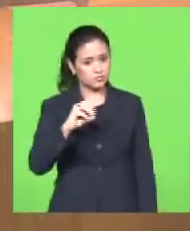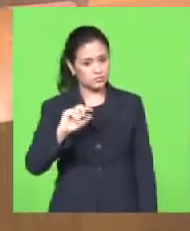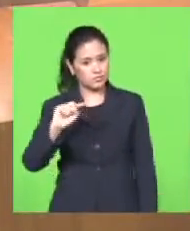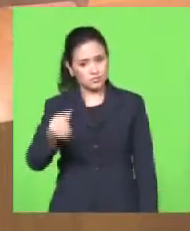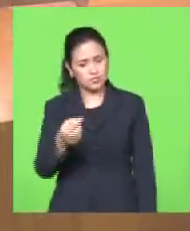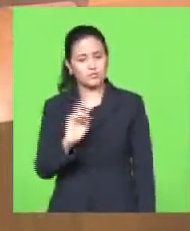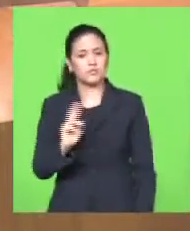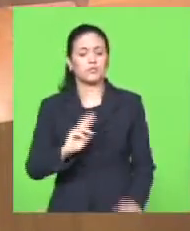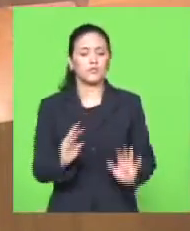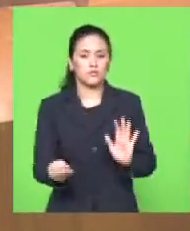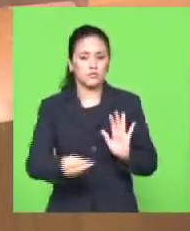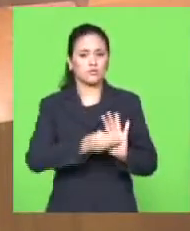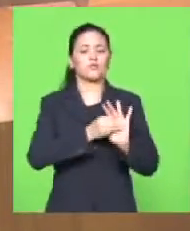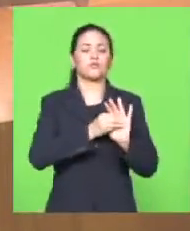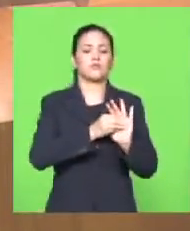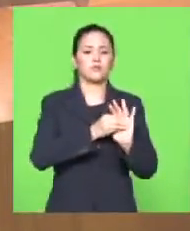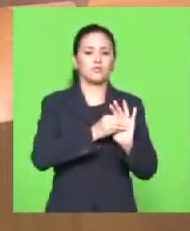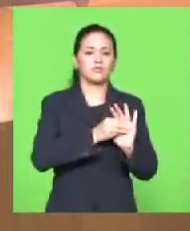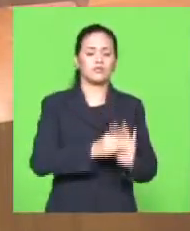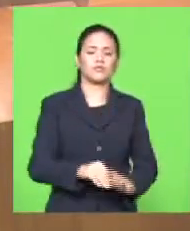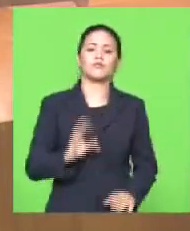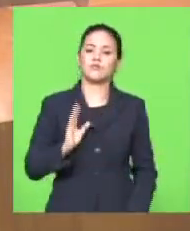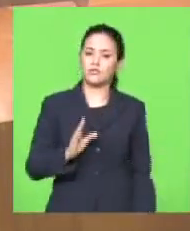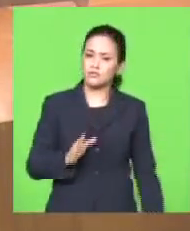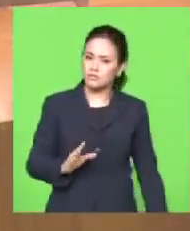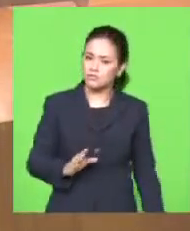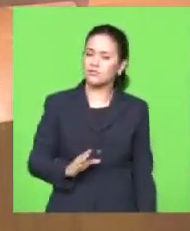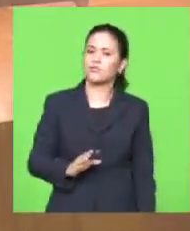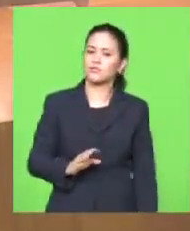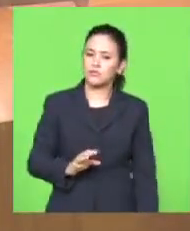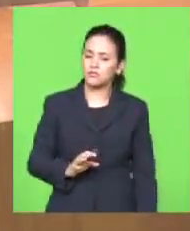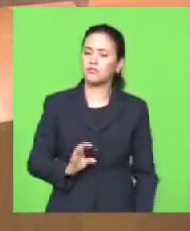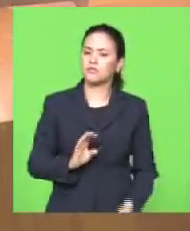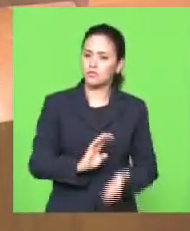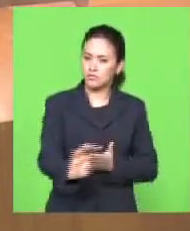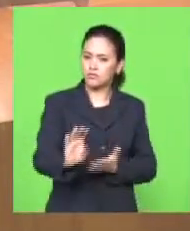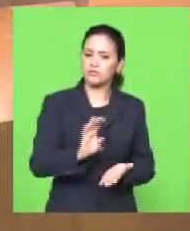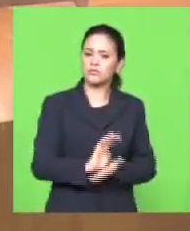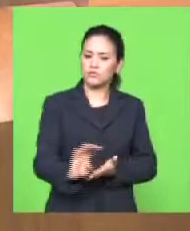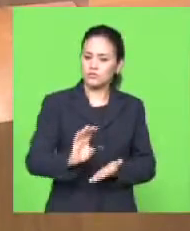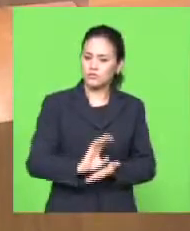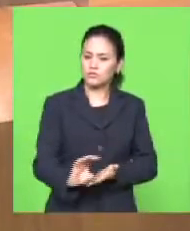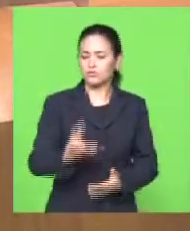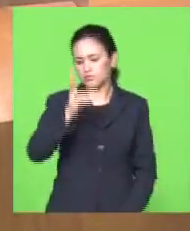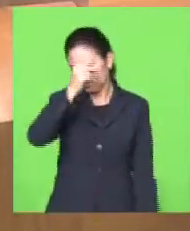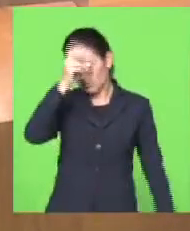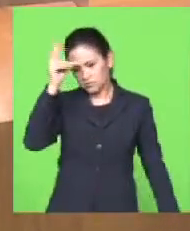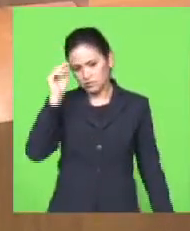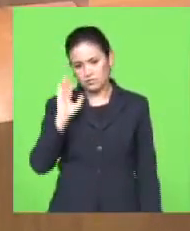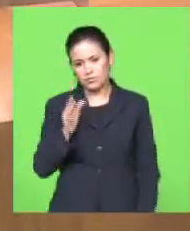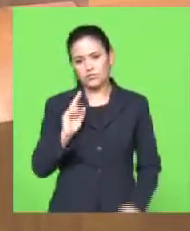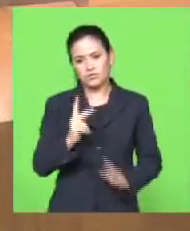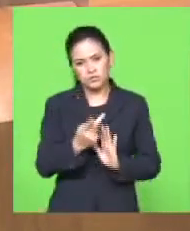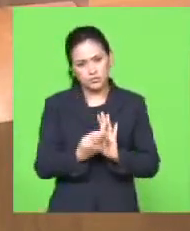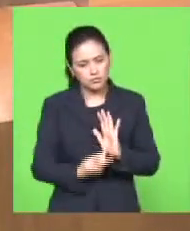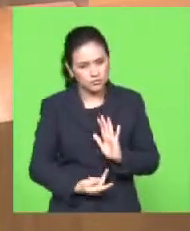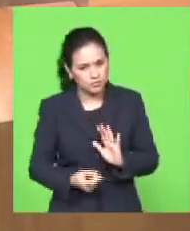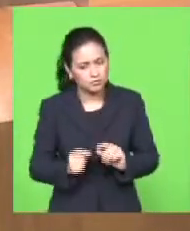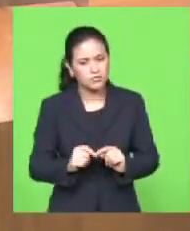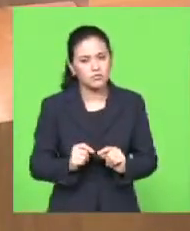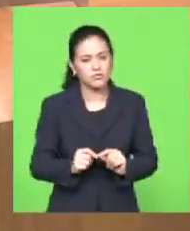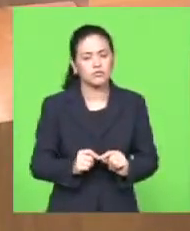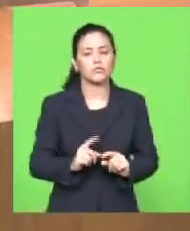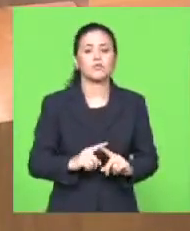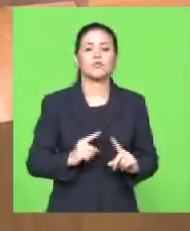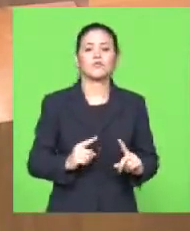R$ 130 mil da minha emenda parlamentar, já está até empenhada, o prefeito já encaminhou o projeto, mas que diz que o